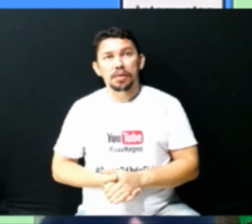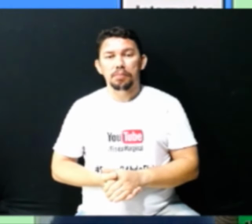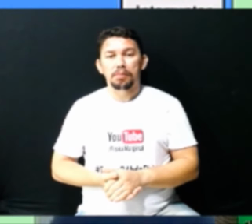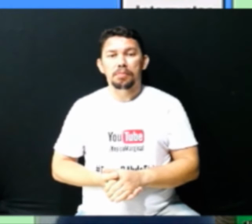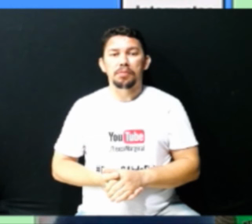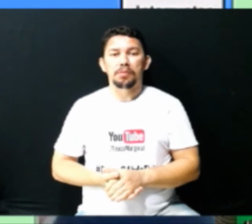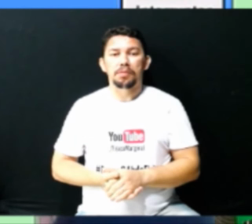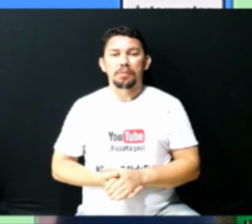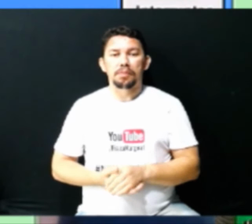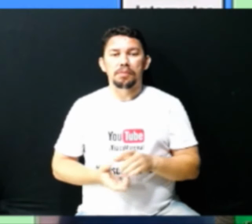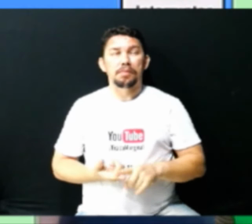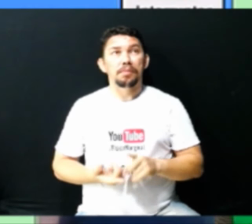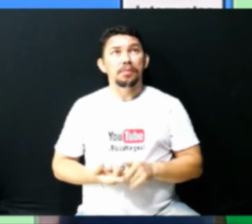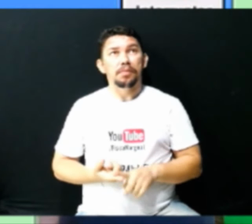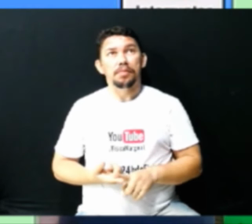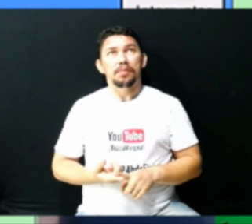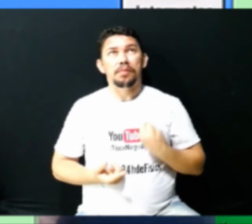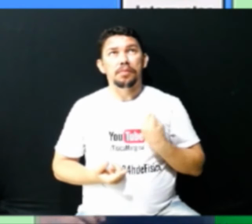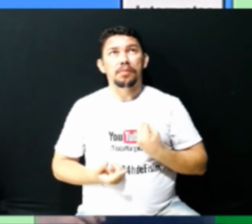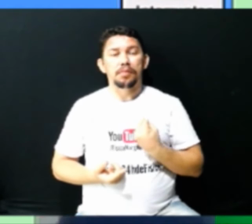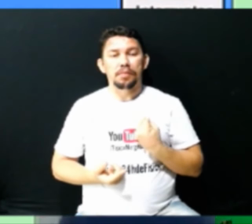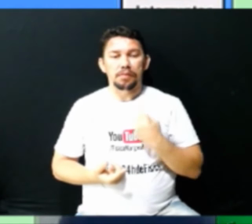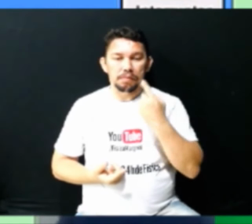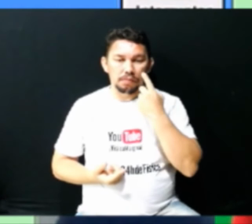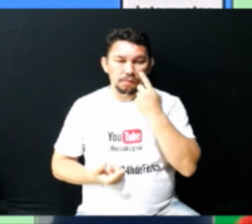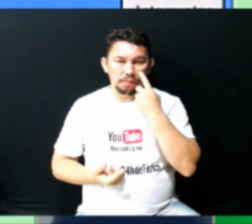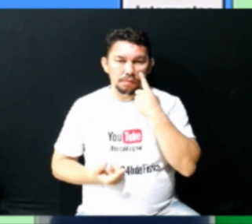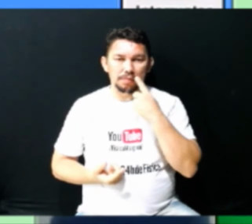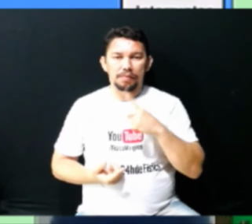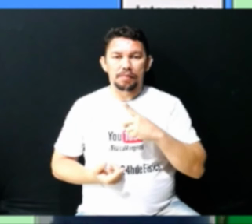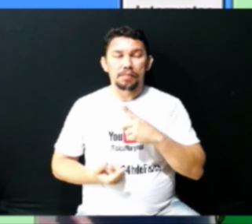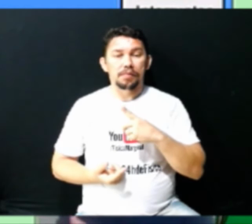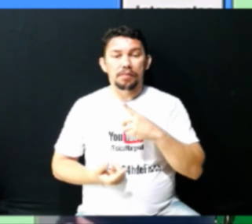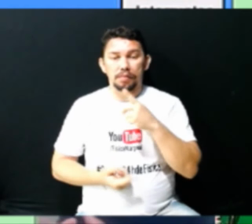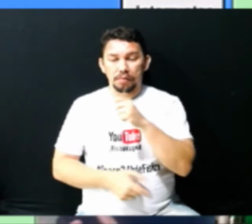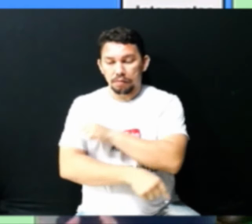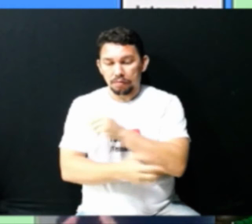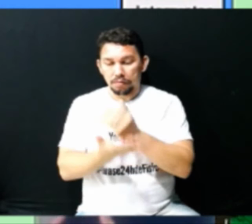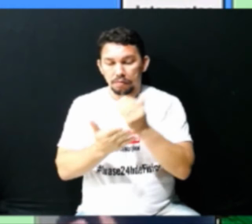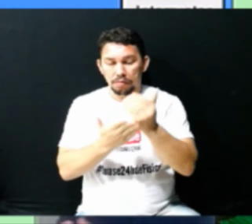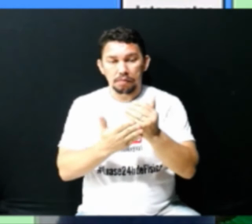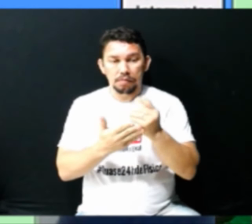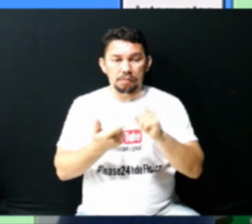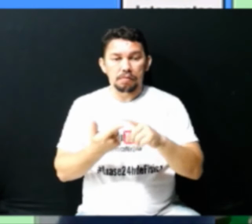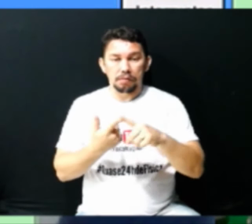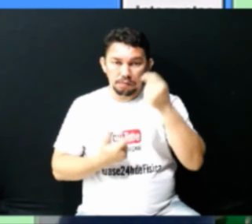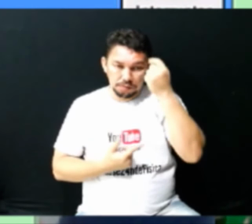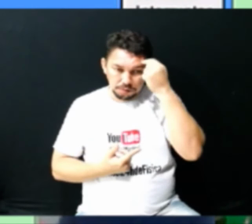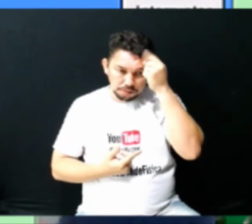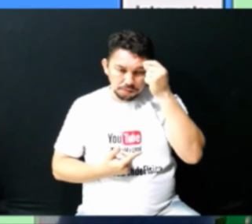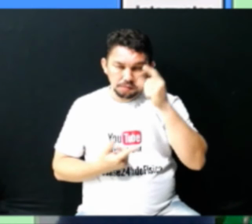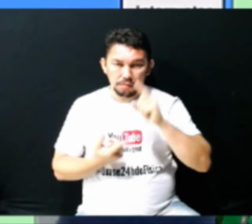Embora, né, dá para discutir também, aí já alunos com nível mais avançado, que a ideia de carga se movendo leva o aluno